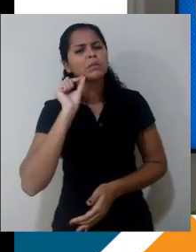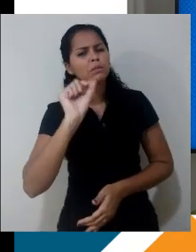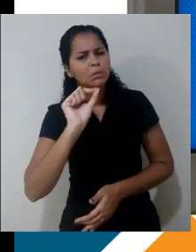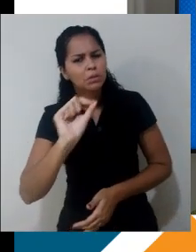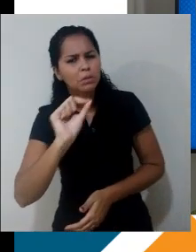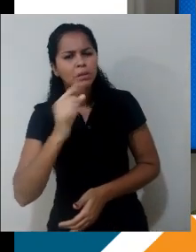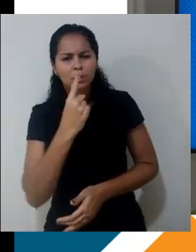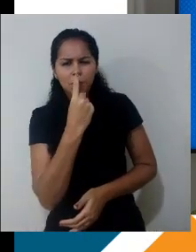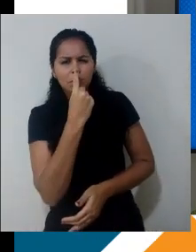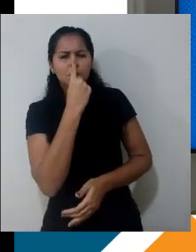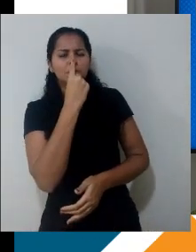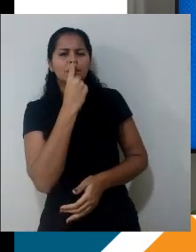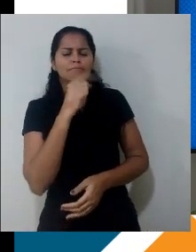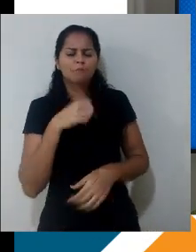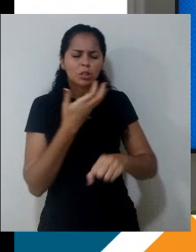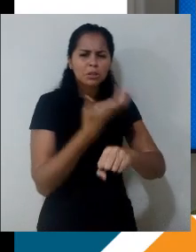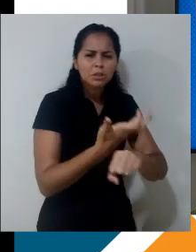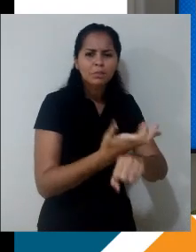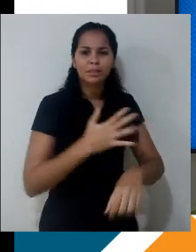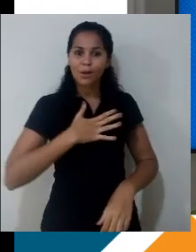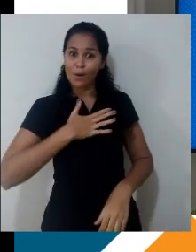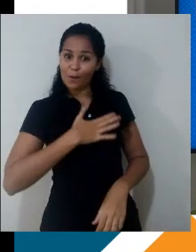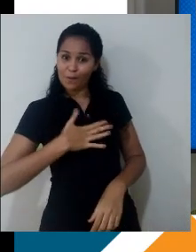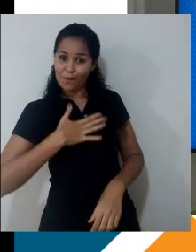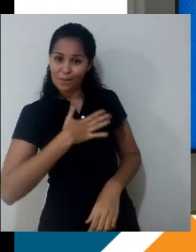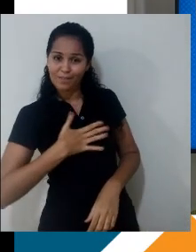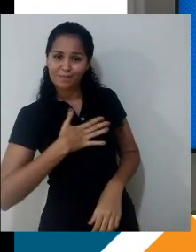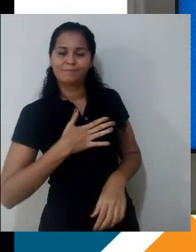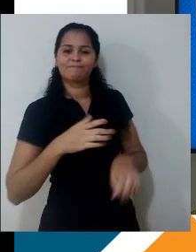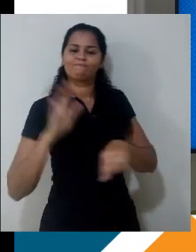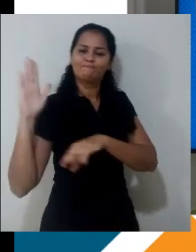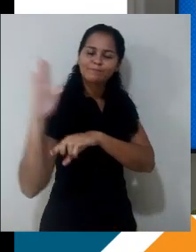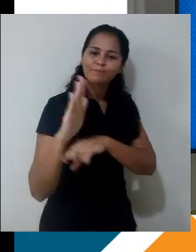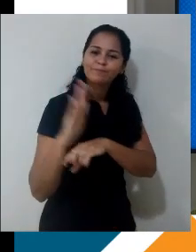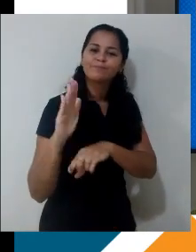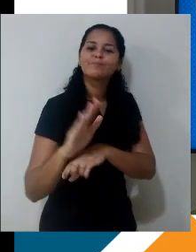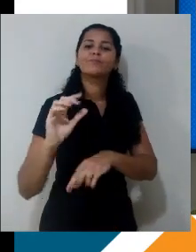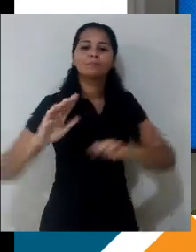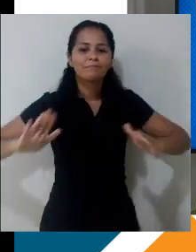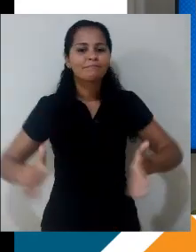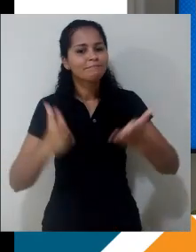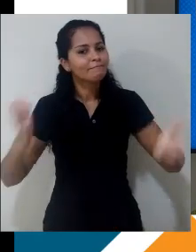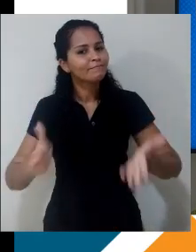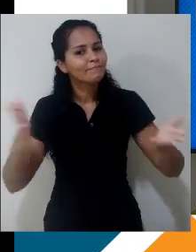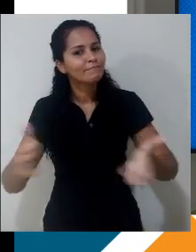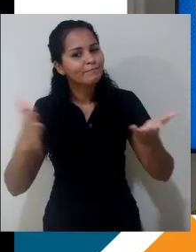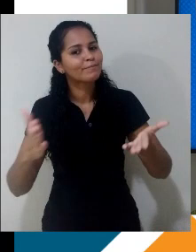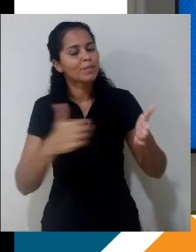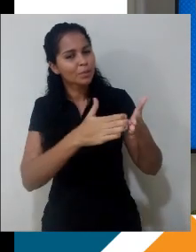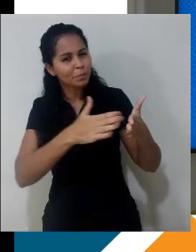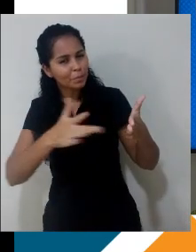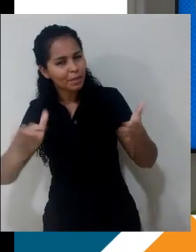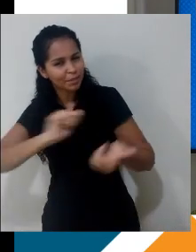de afinidade por disciplina, estudando o que vocês gostam, porque talvez isso ajude a estimulá-los durante esse período